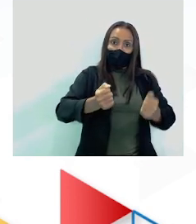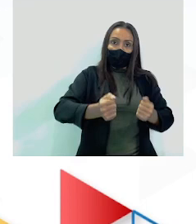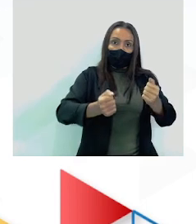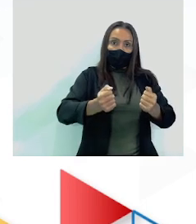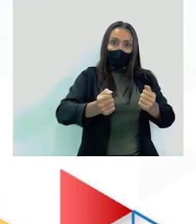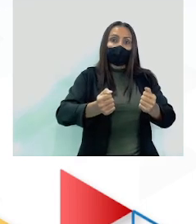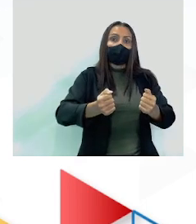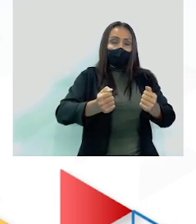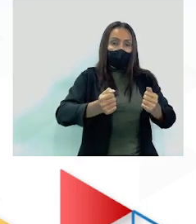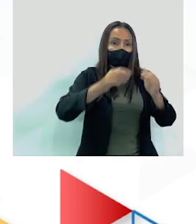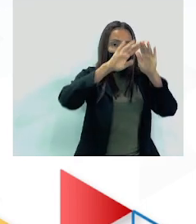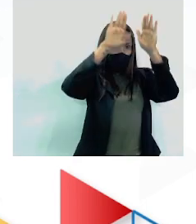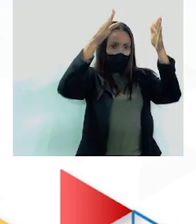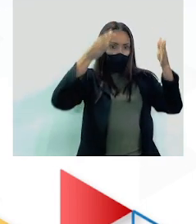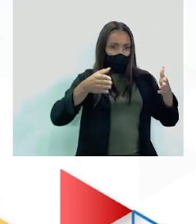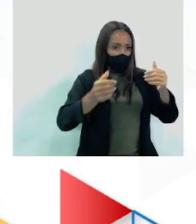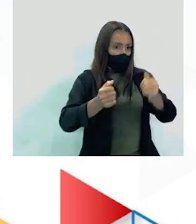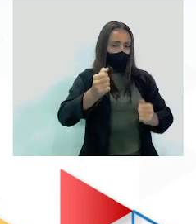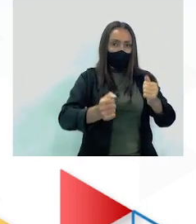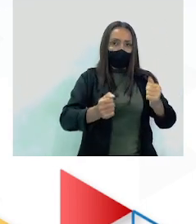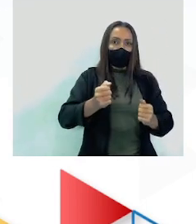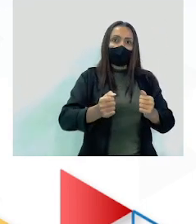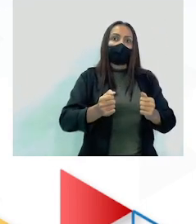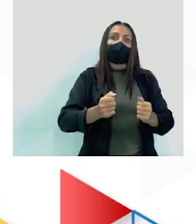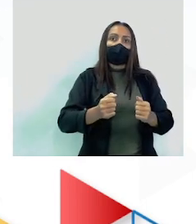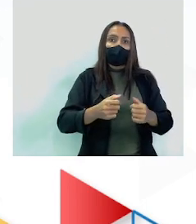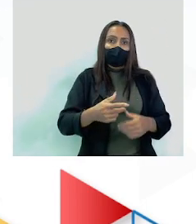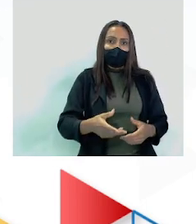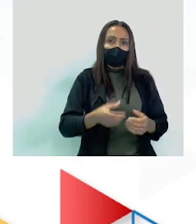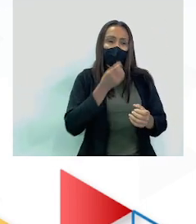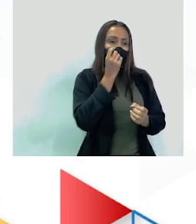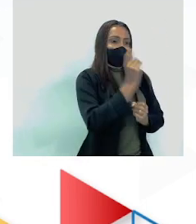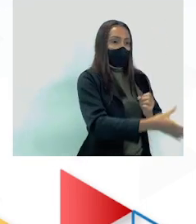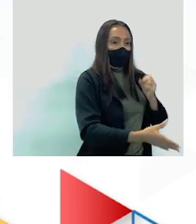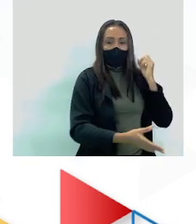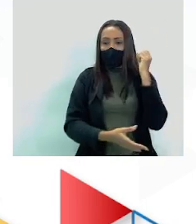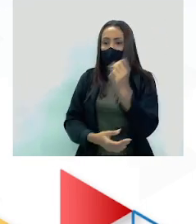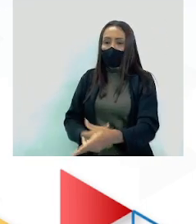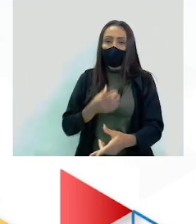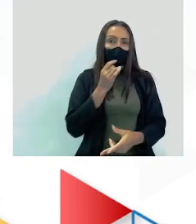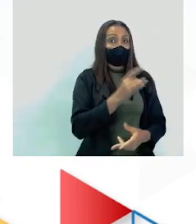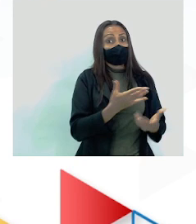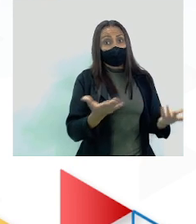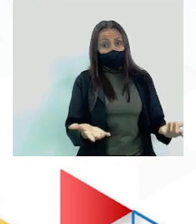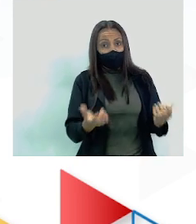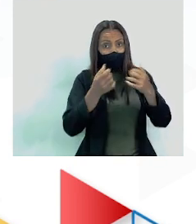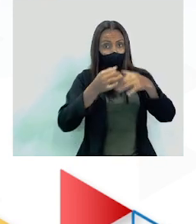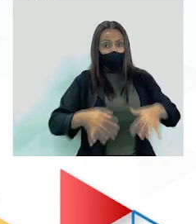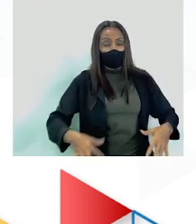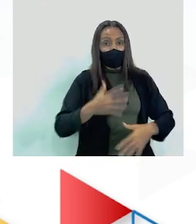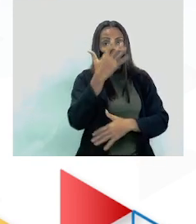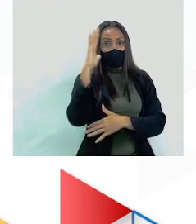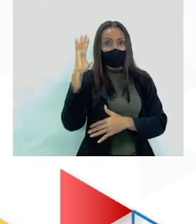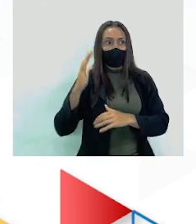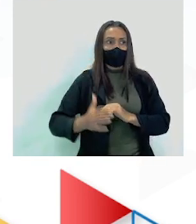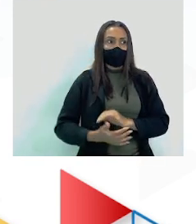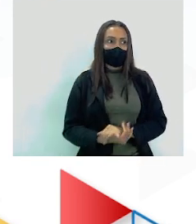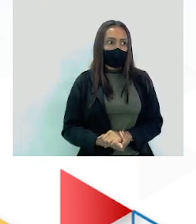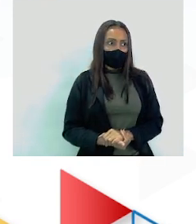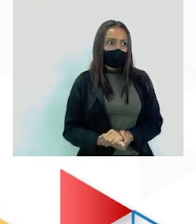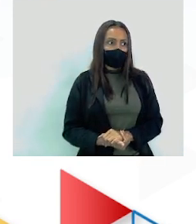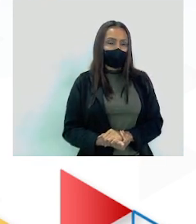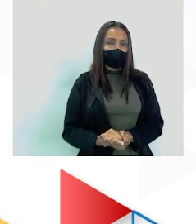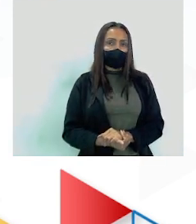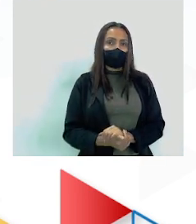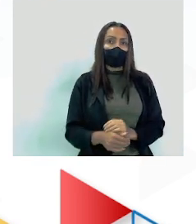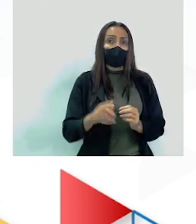né? Aí sim já tem uma degradação maior, já deixa um vestígio que não é tão bom para a natureza. Tá? Trilha de